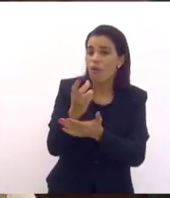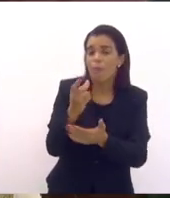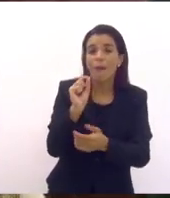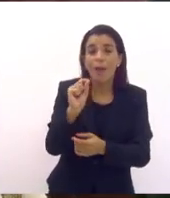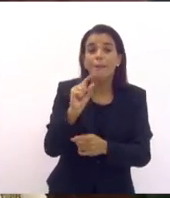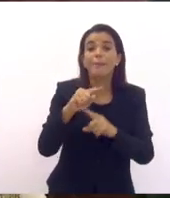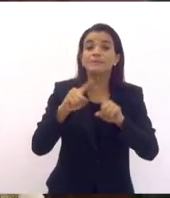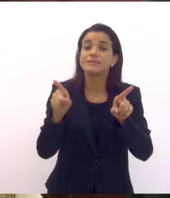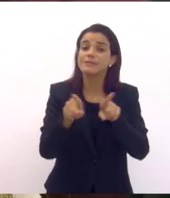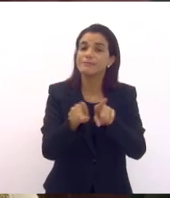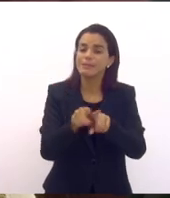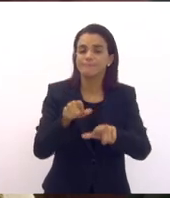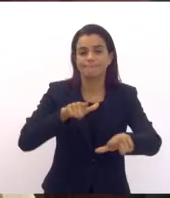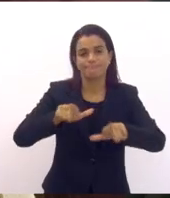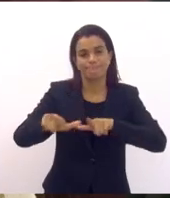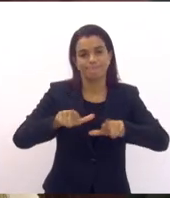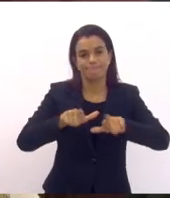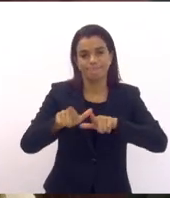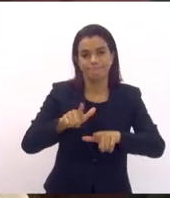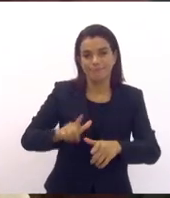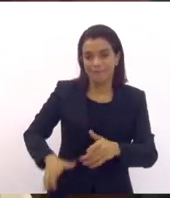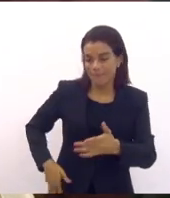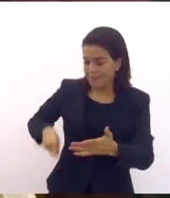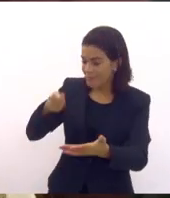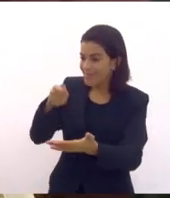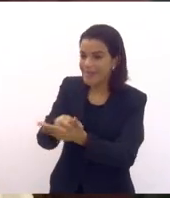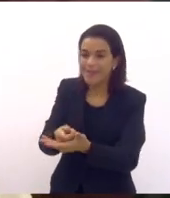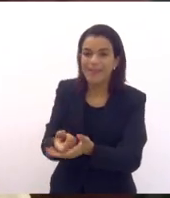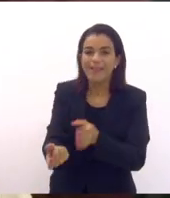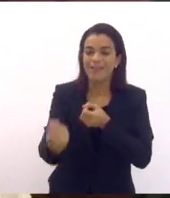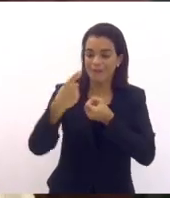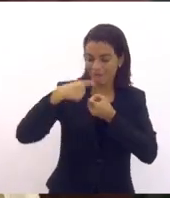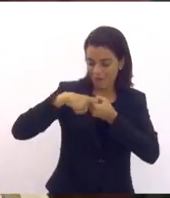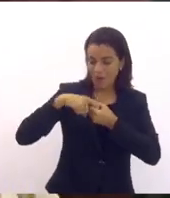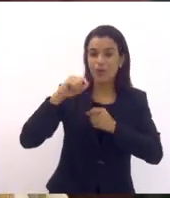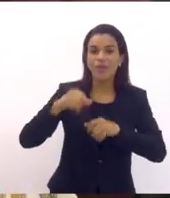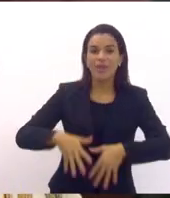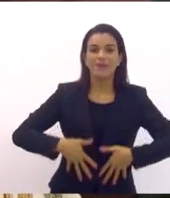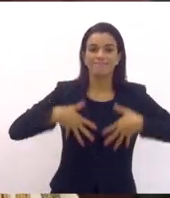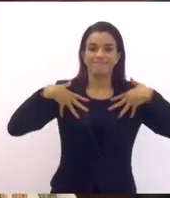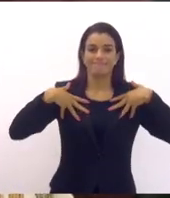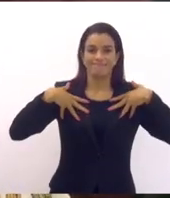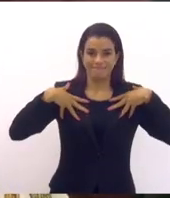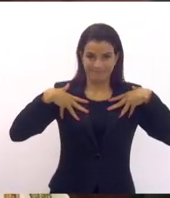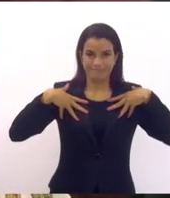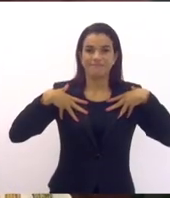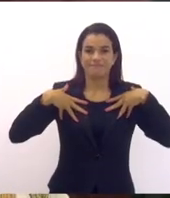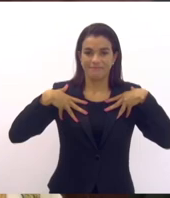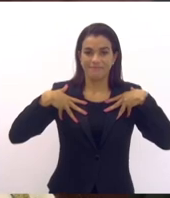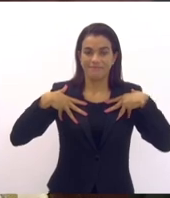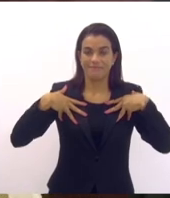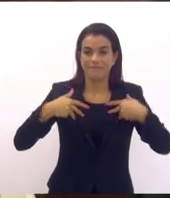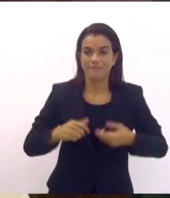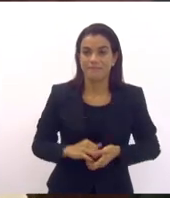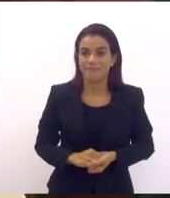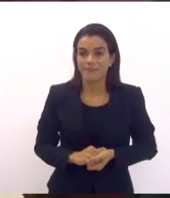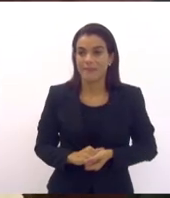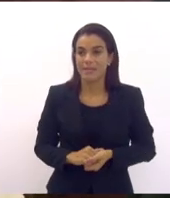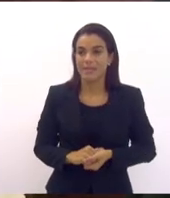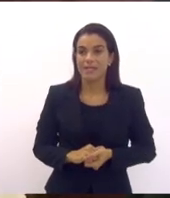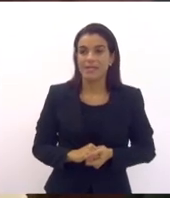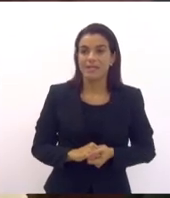próprio alimento elas querem ter de volta a sua dignidade